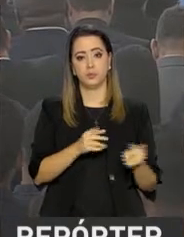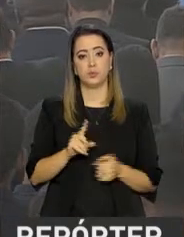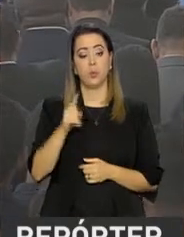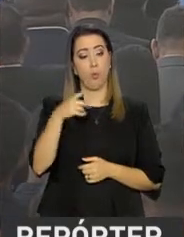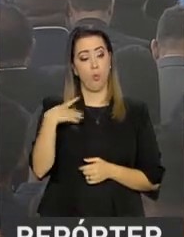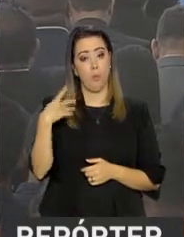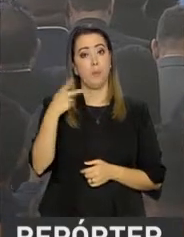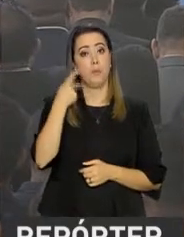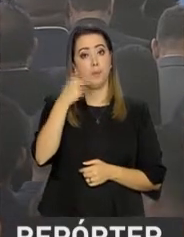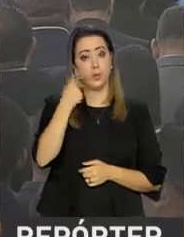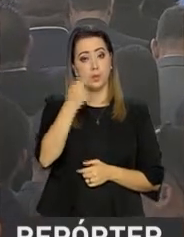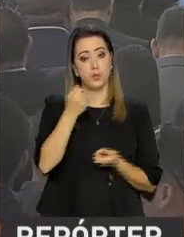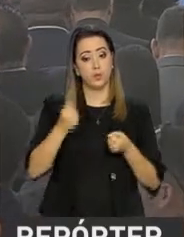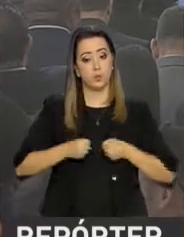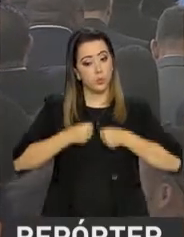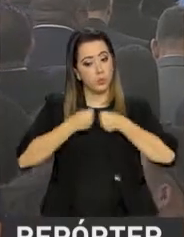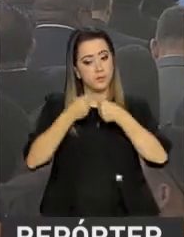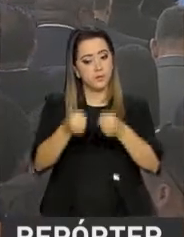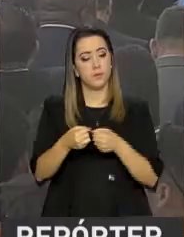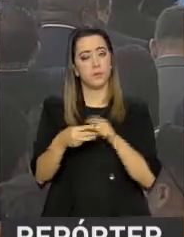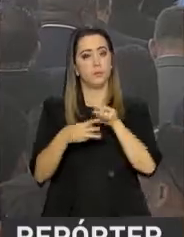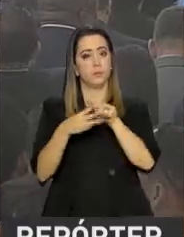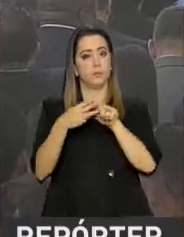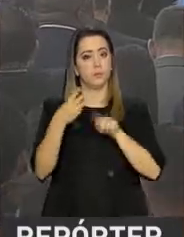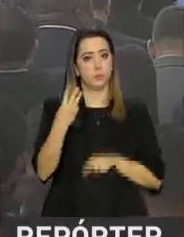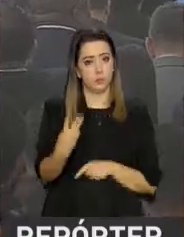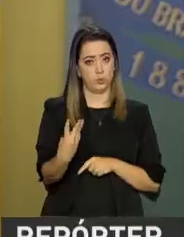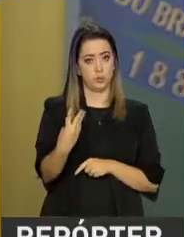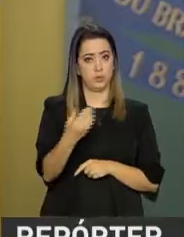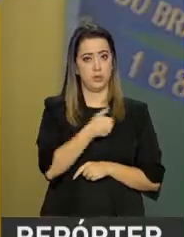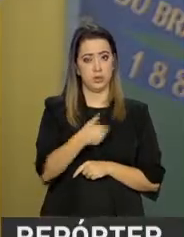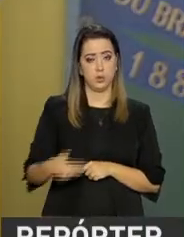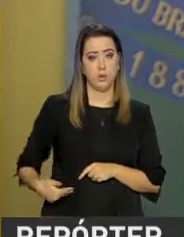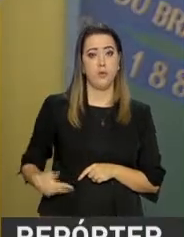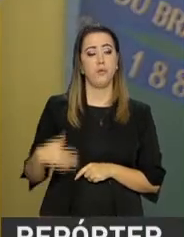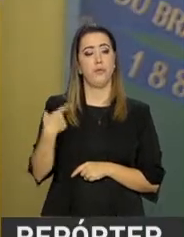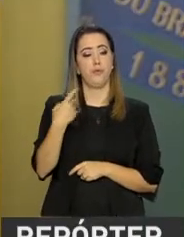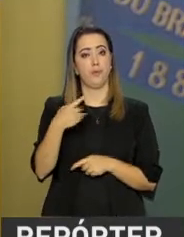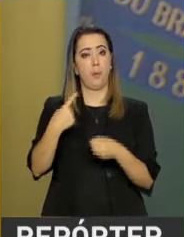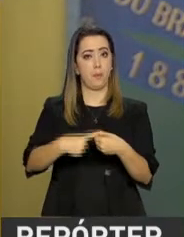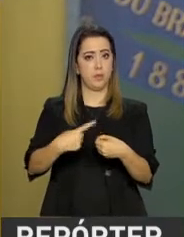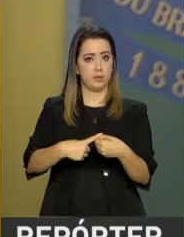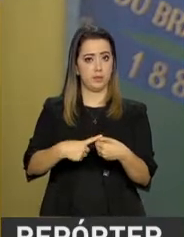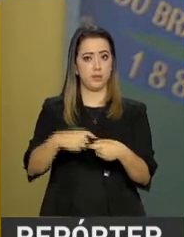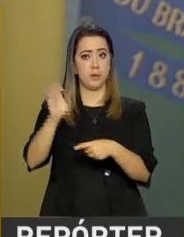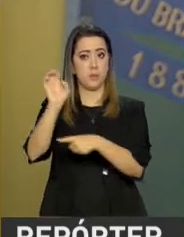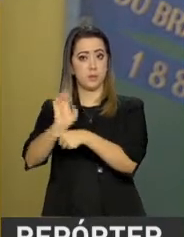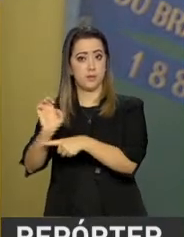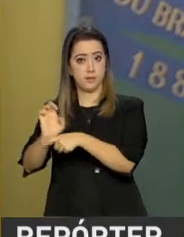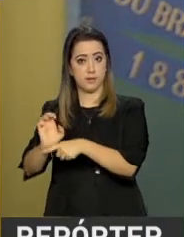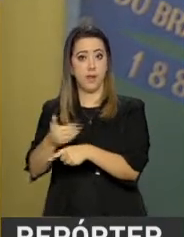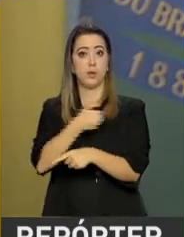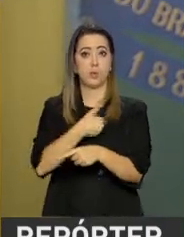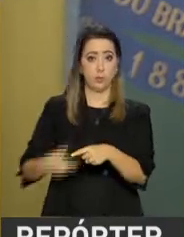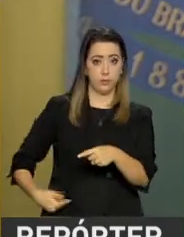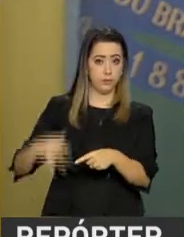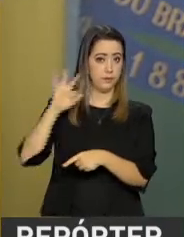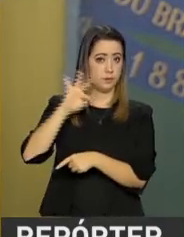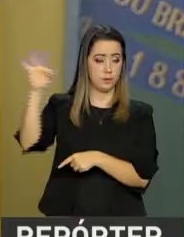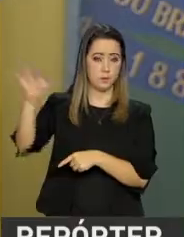modelo que articula esforços dos três entes de governo ou seja municípios estados ea união